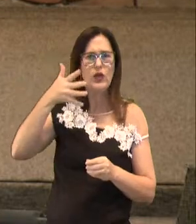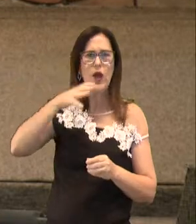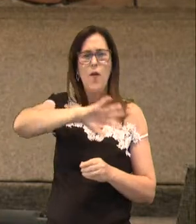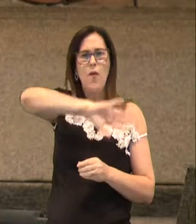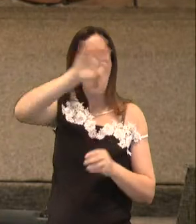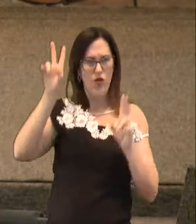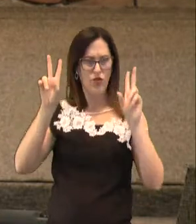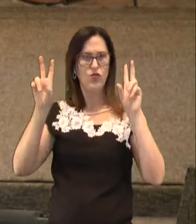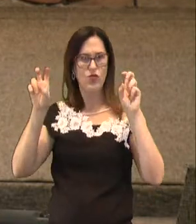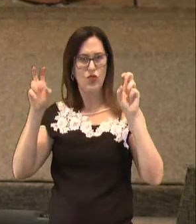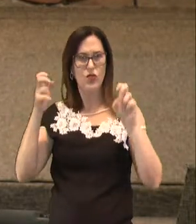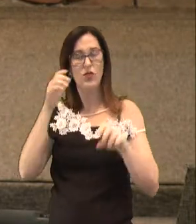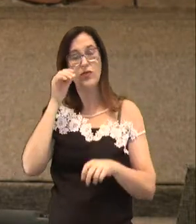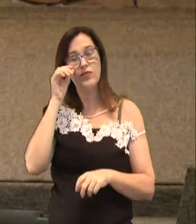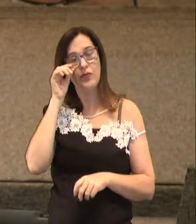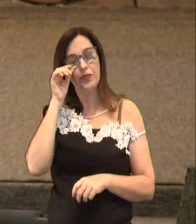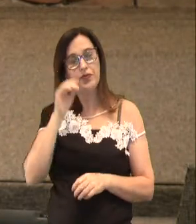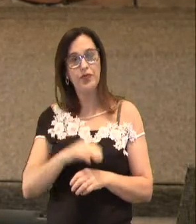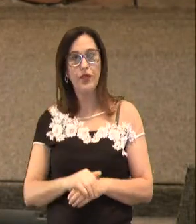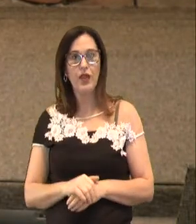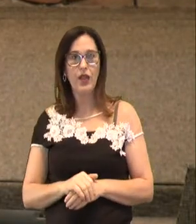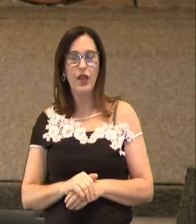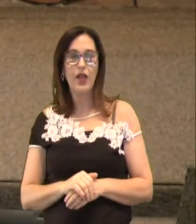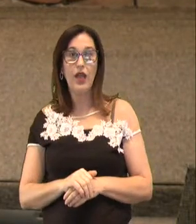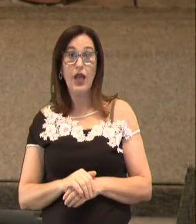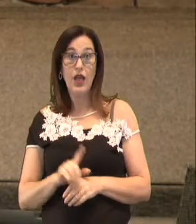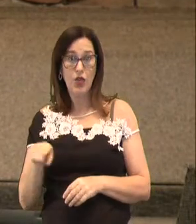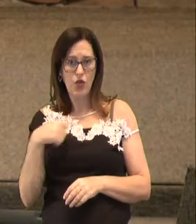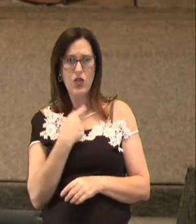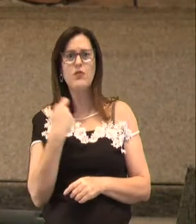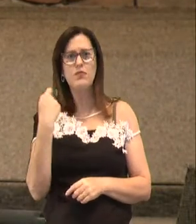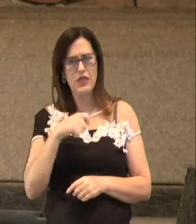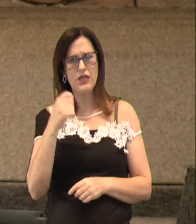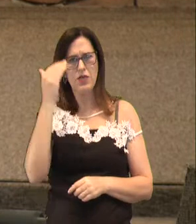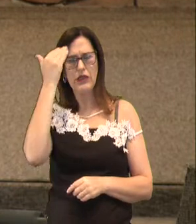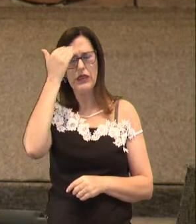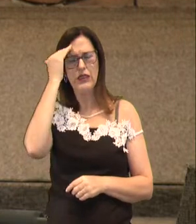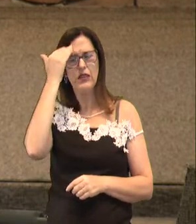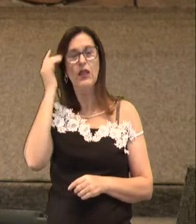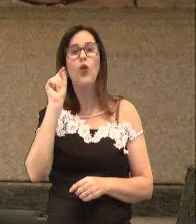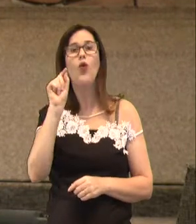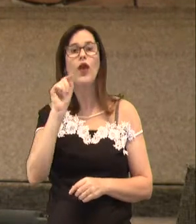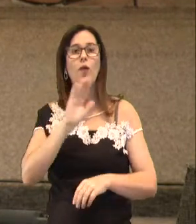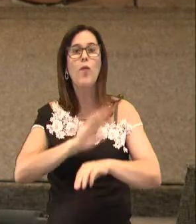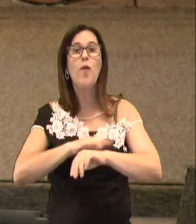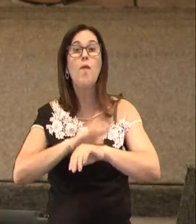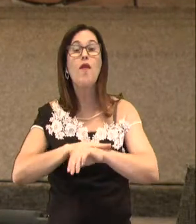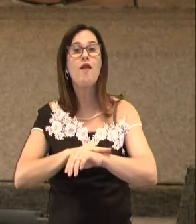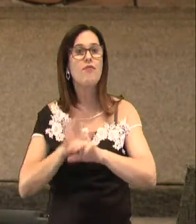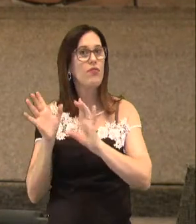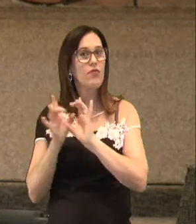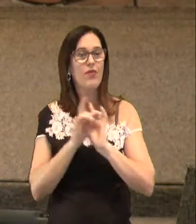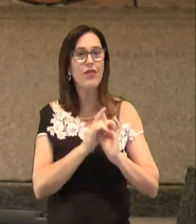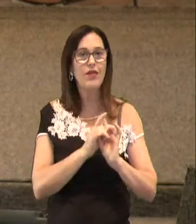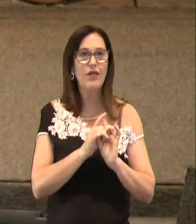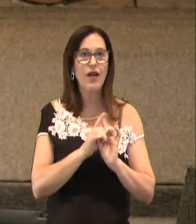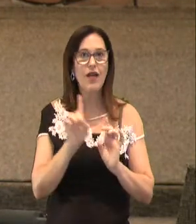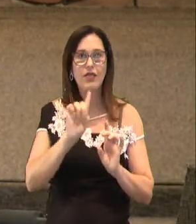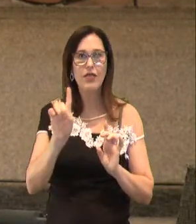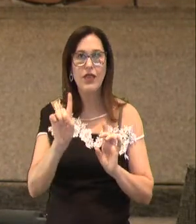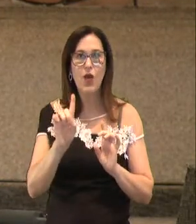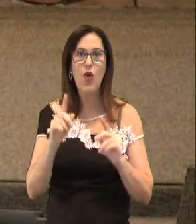Monte. E algo que nós precisamos entender sobre esse momento: não se trata